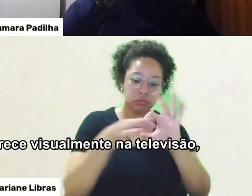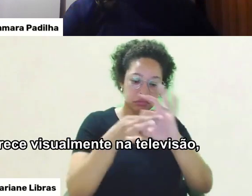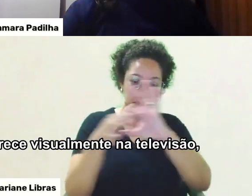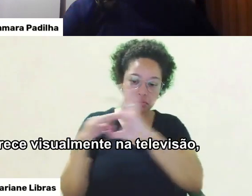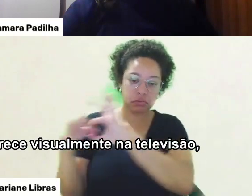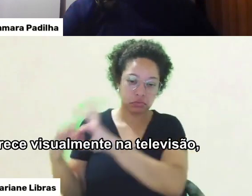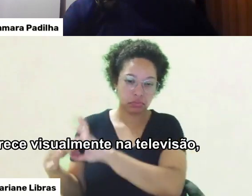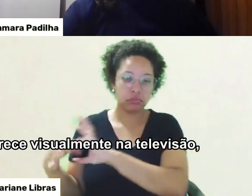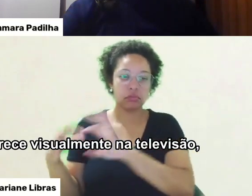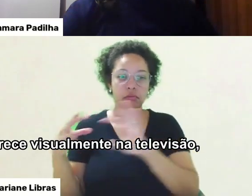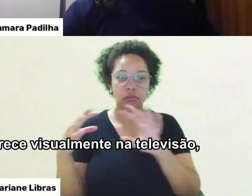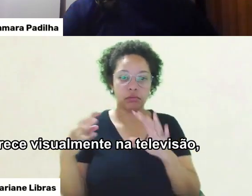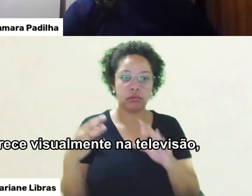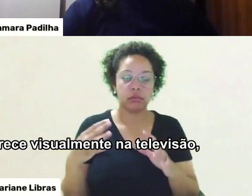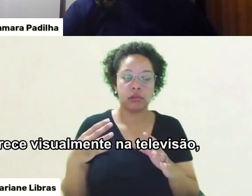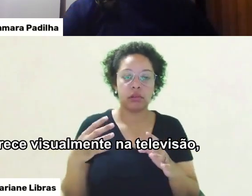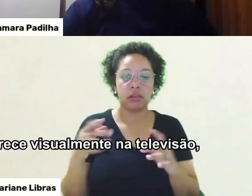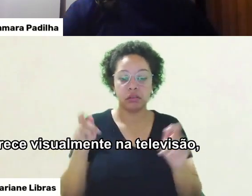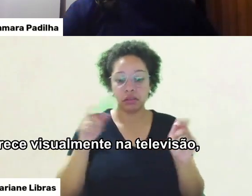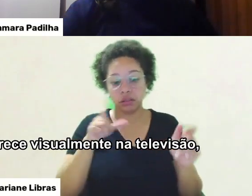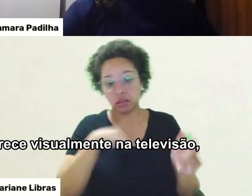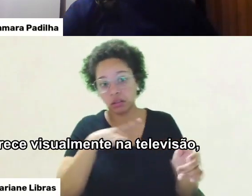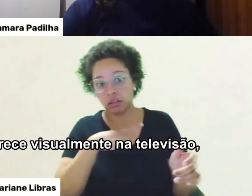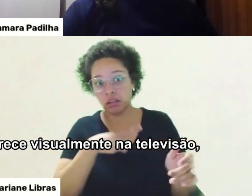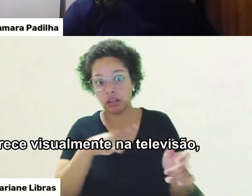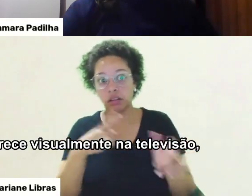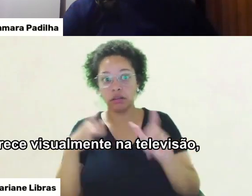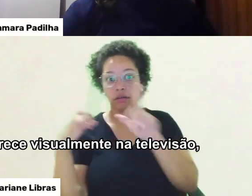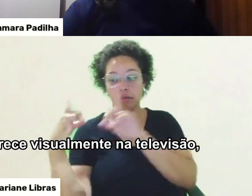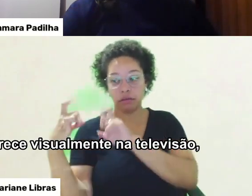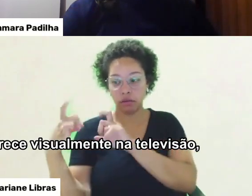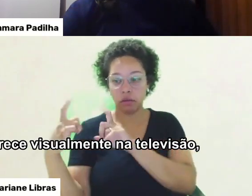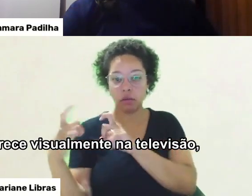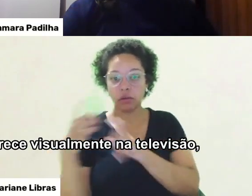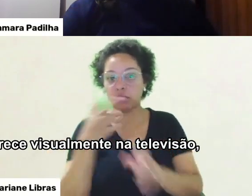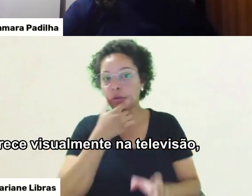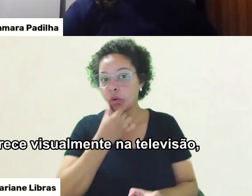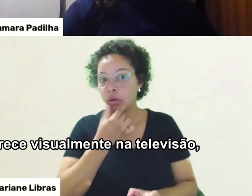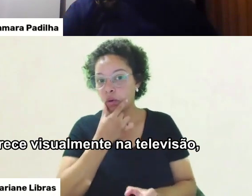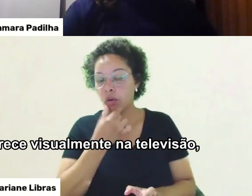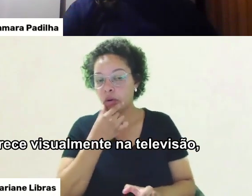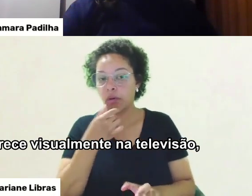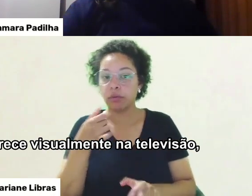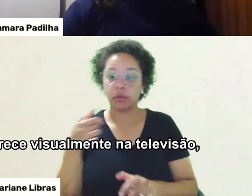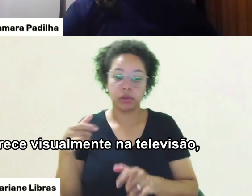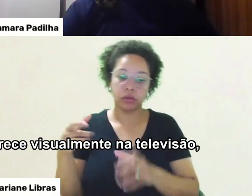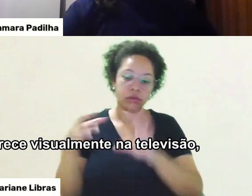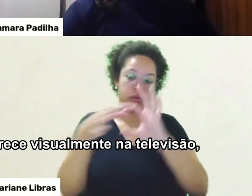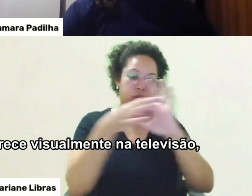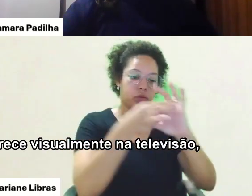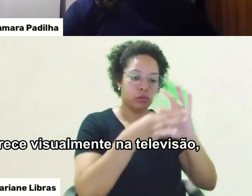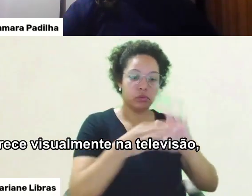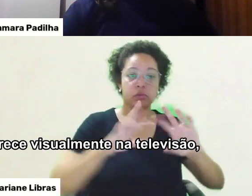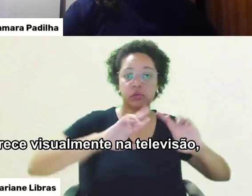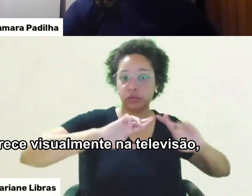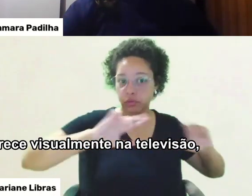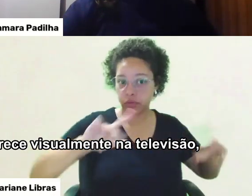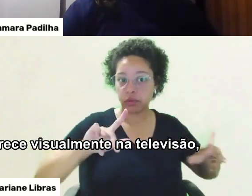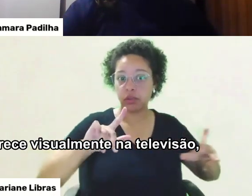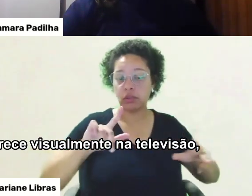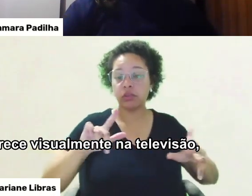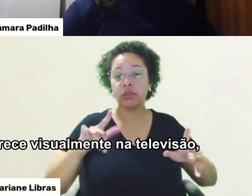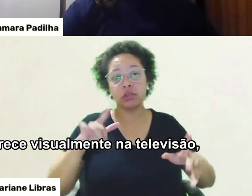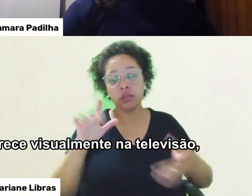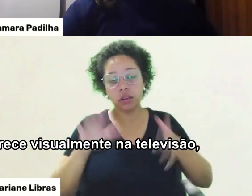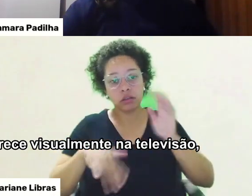uma audiodescrição super detalhada desse mesmo homem aqui, num contexto diferente. E pode ser também que você até